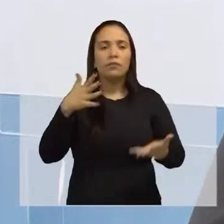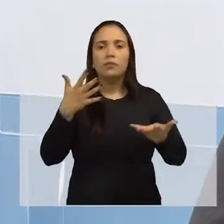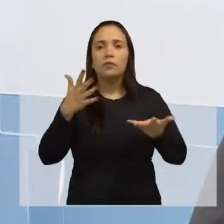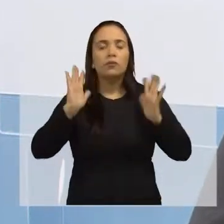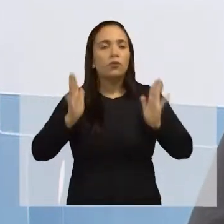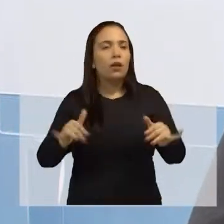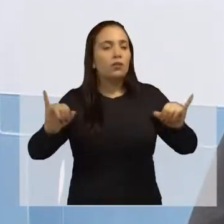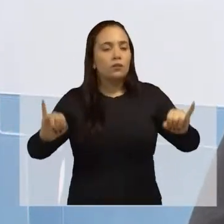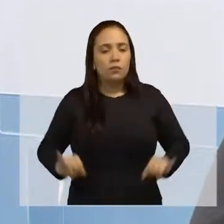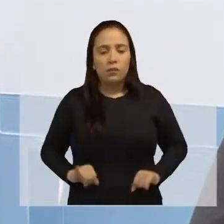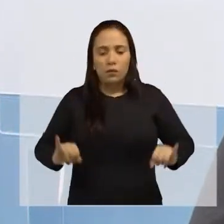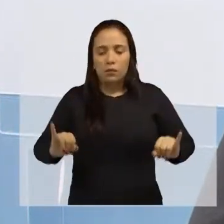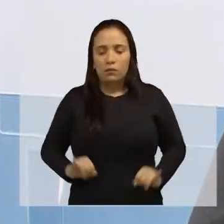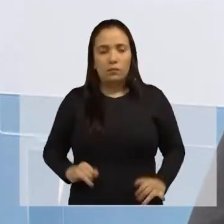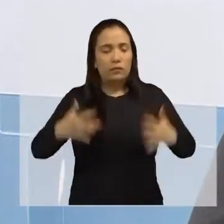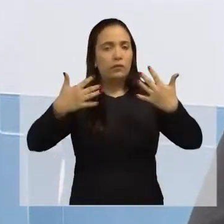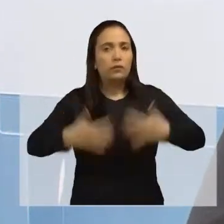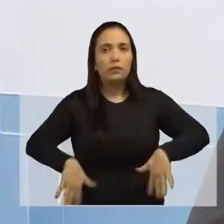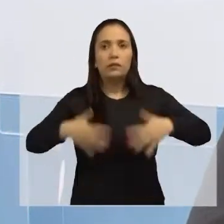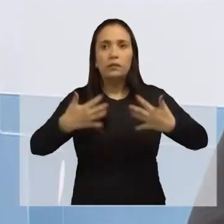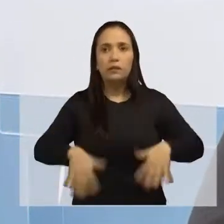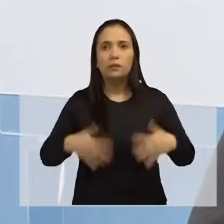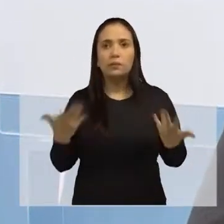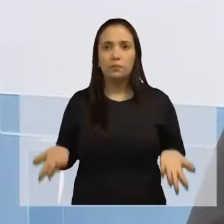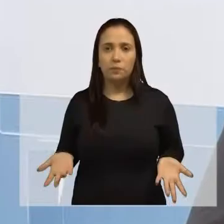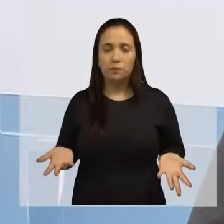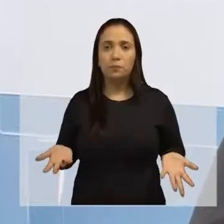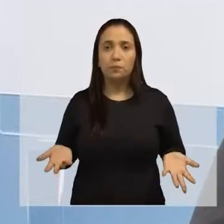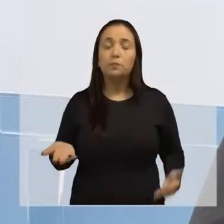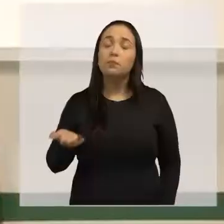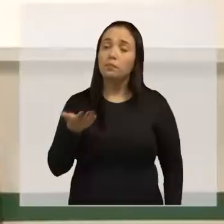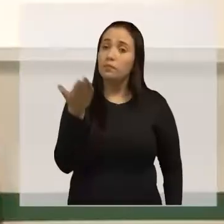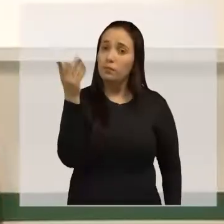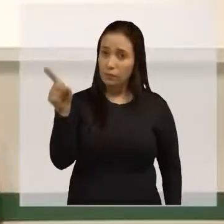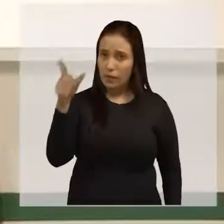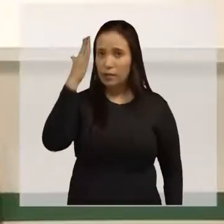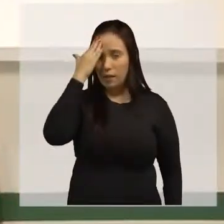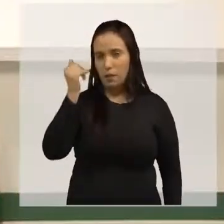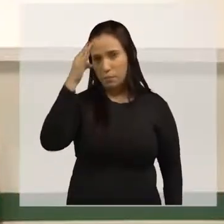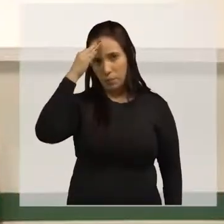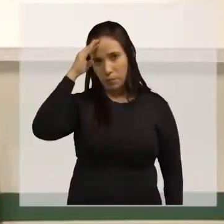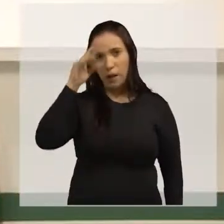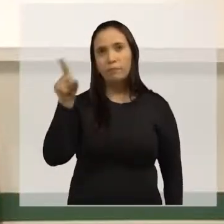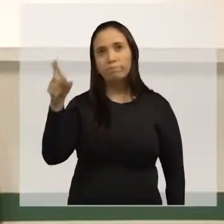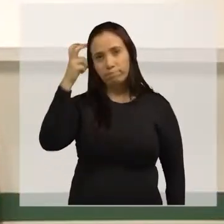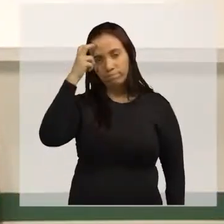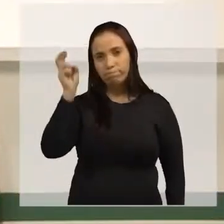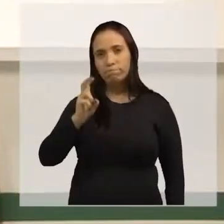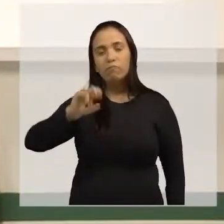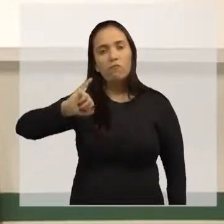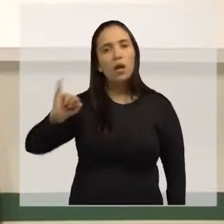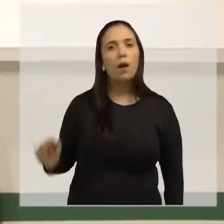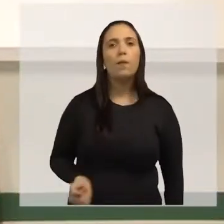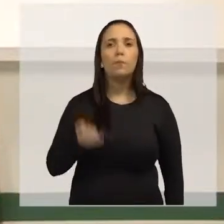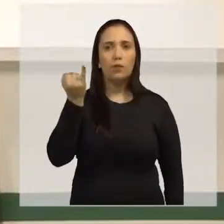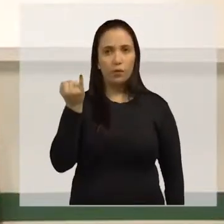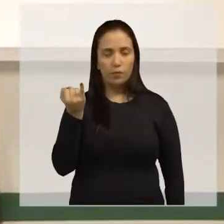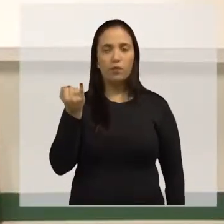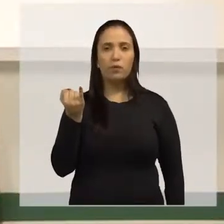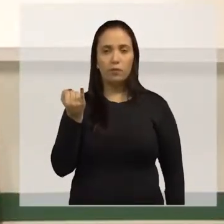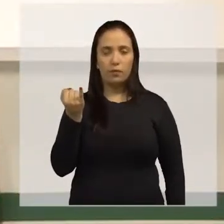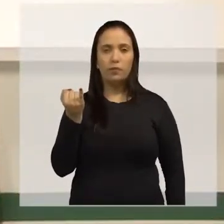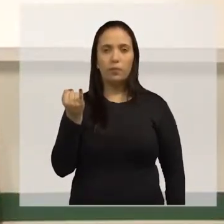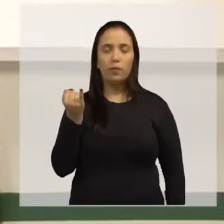humilhada. Estado de pânico. Estado de pânico. E, Luiz, ele está sabendo explorar isso muito bem. E